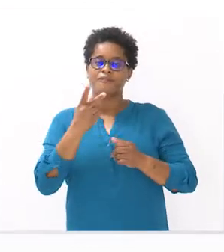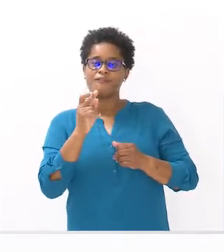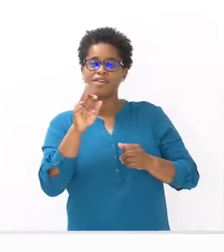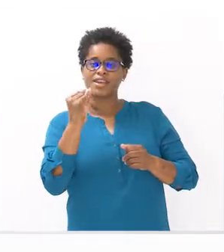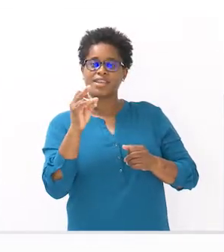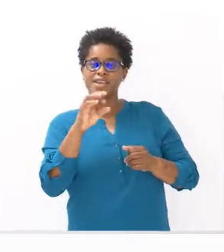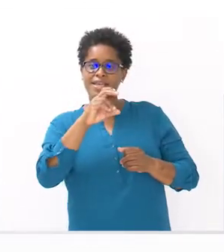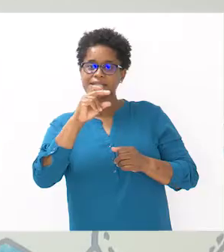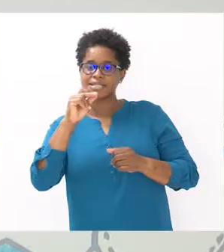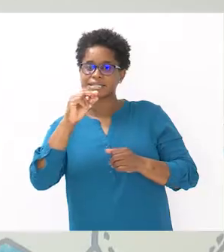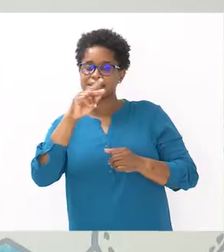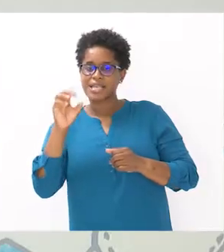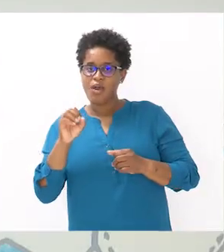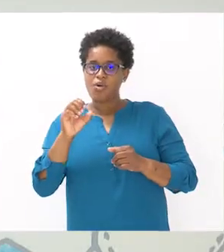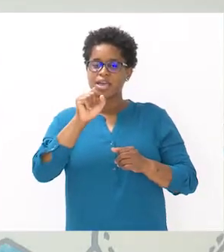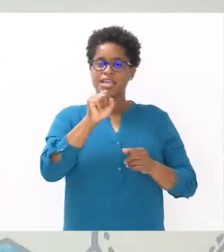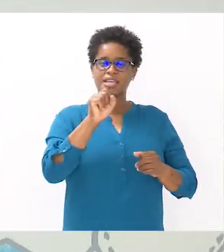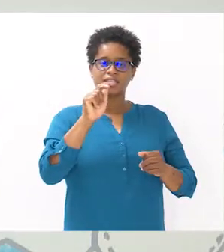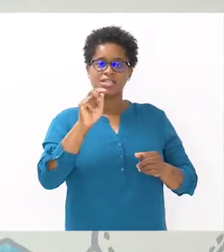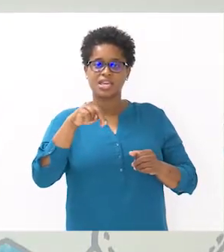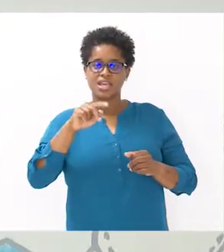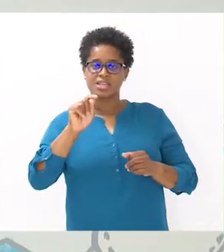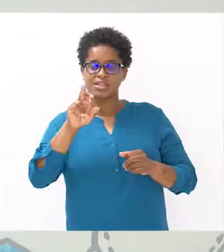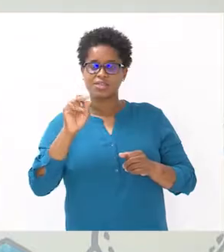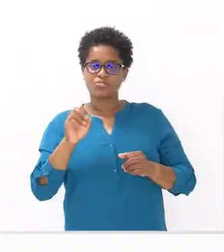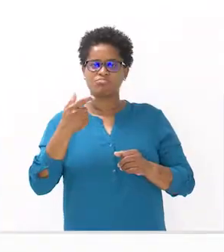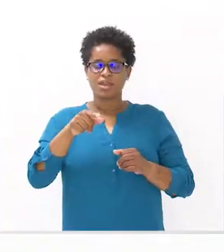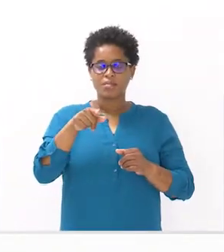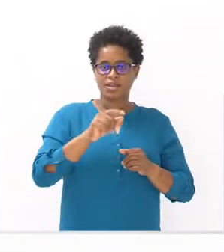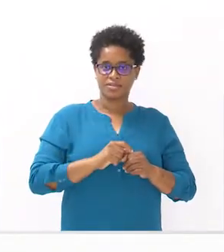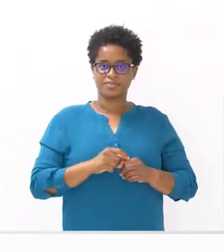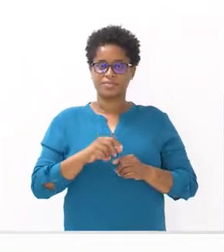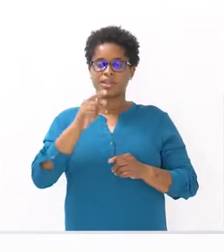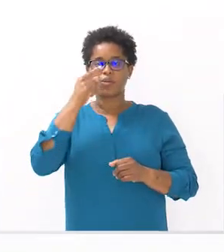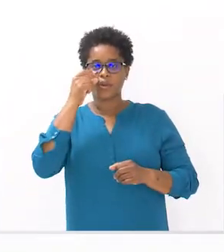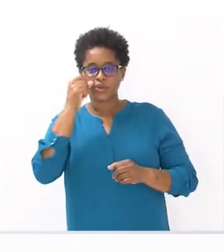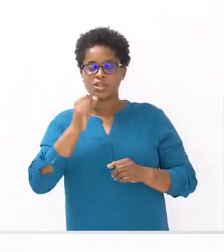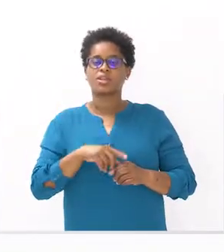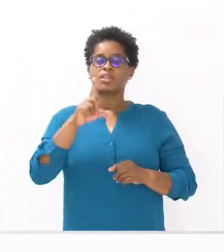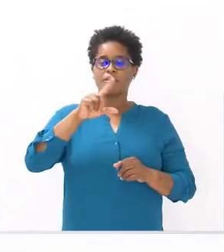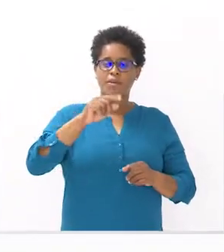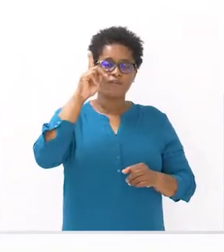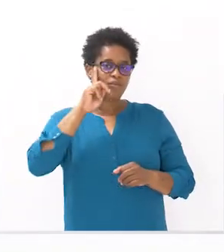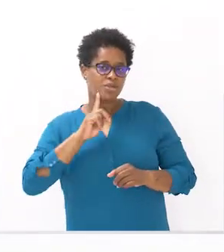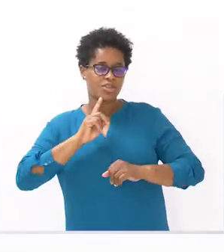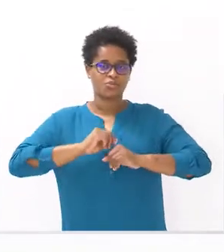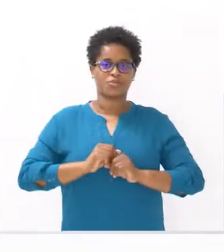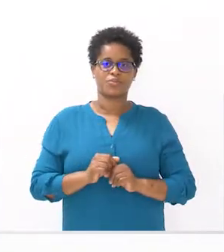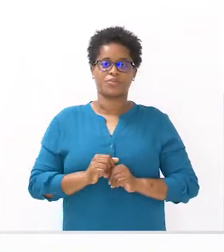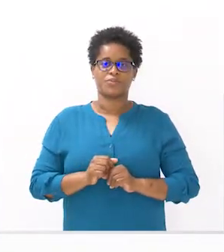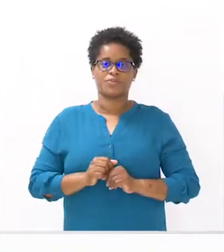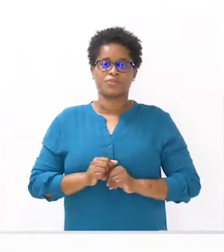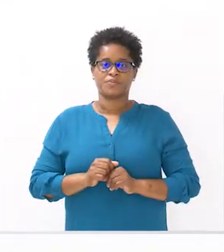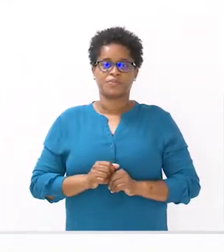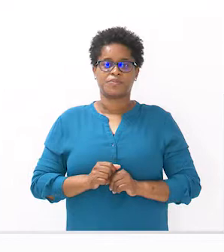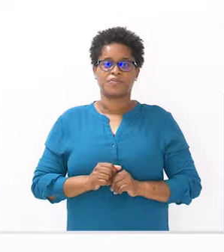em gênero. Temos gênero masculino e feminino.